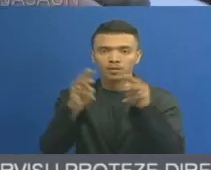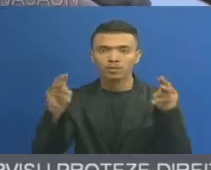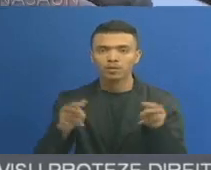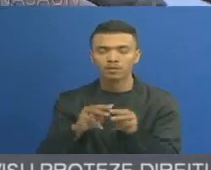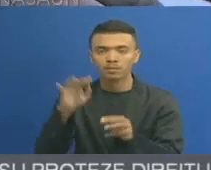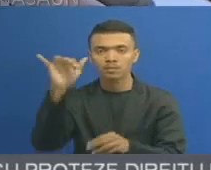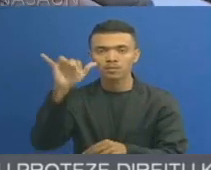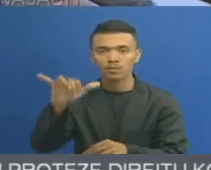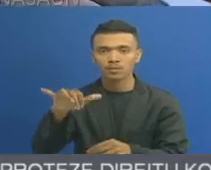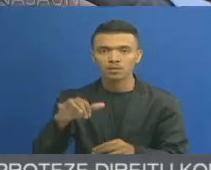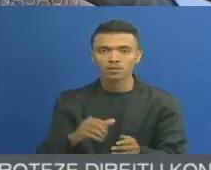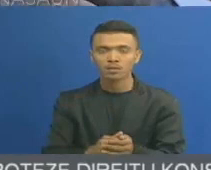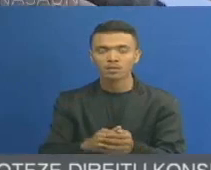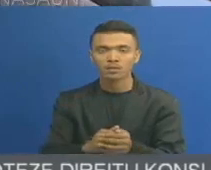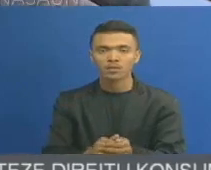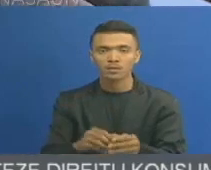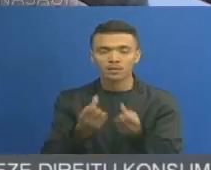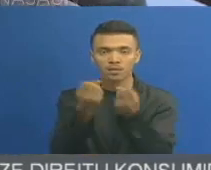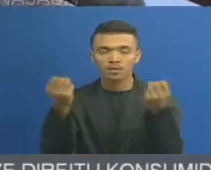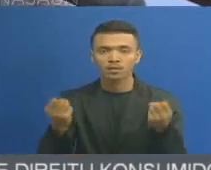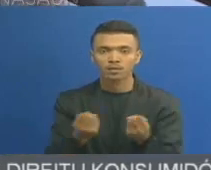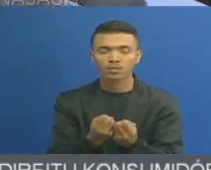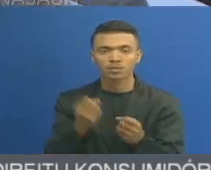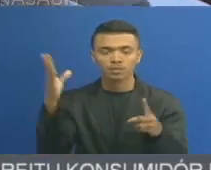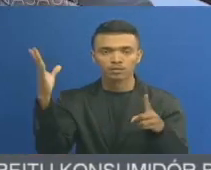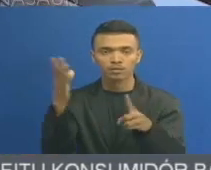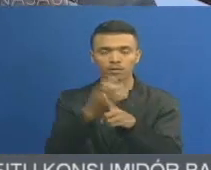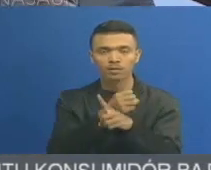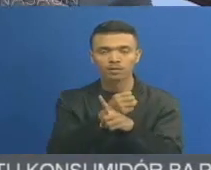Zero, subdistrito, subzero, sempre falta.